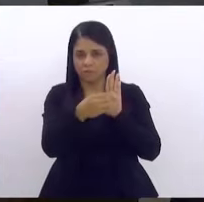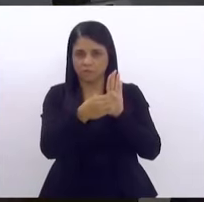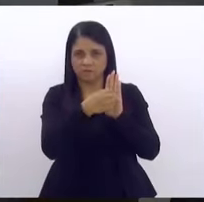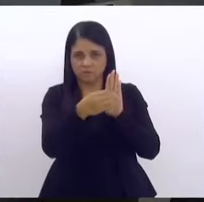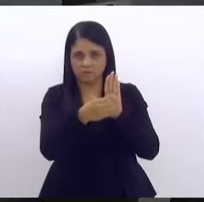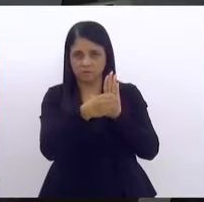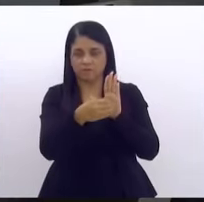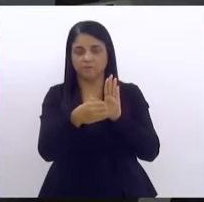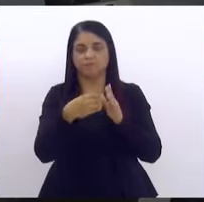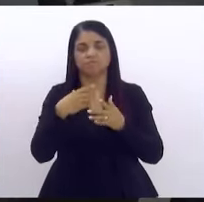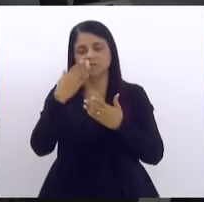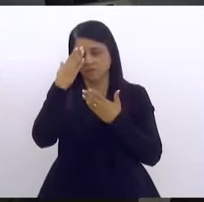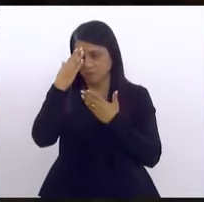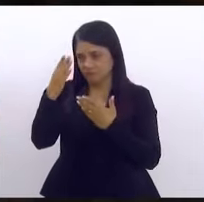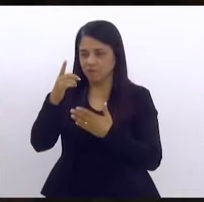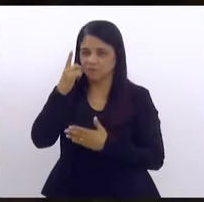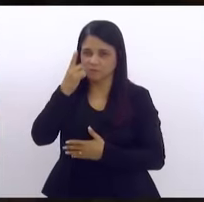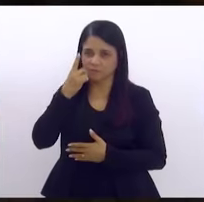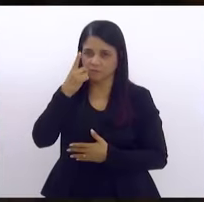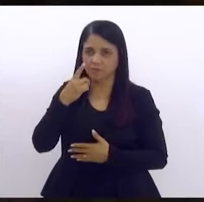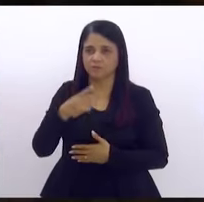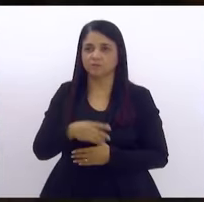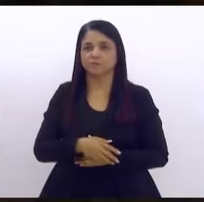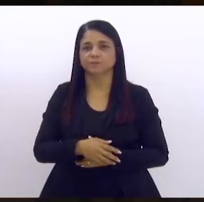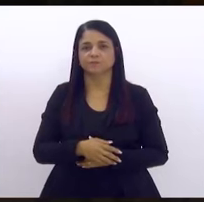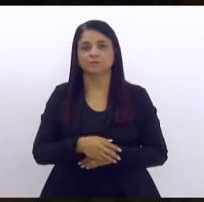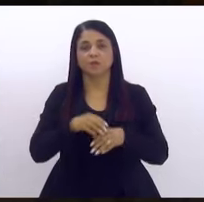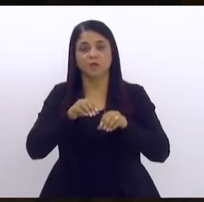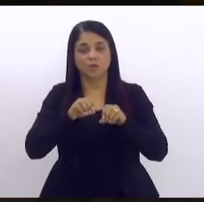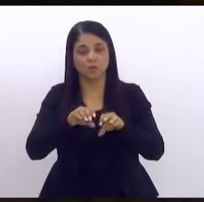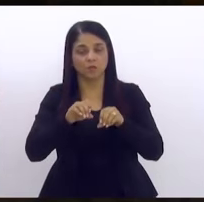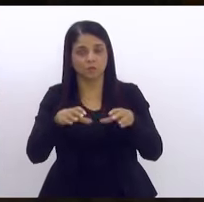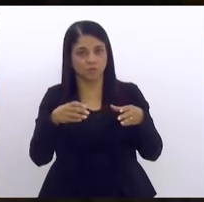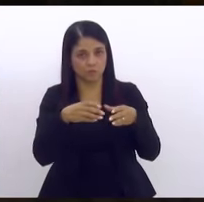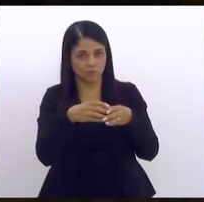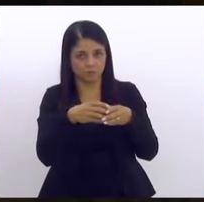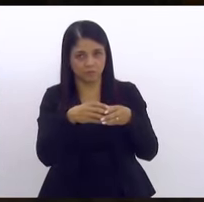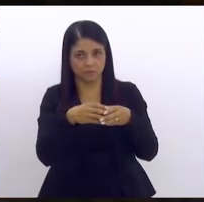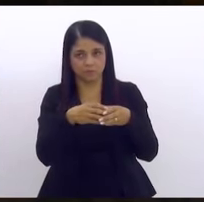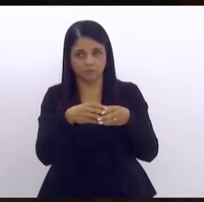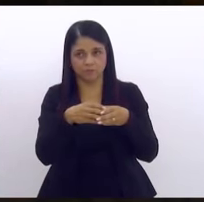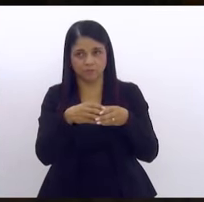obrigado, meu nobre deputado Jari. Educação. Alan.